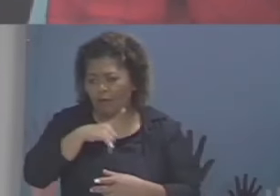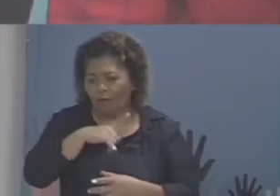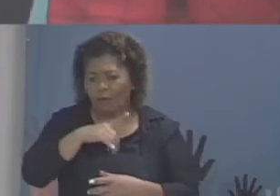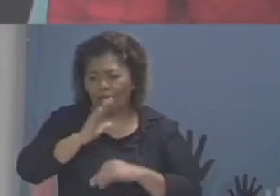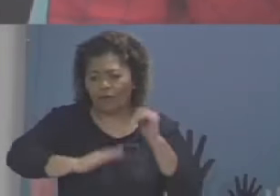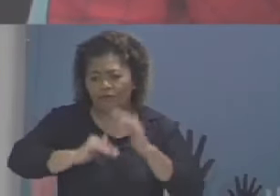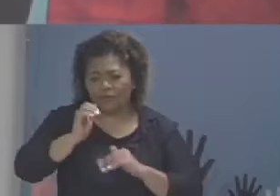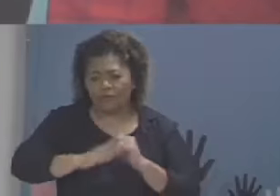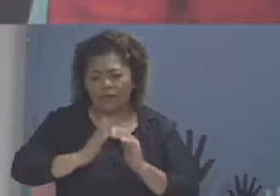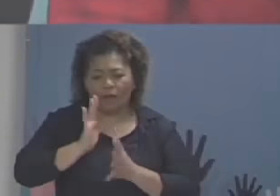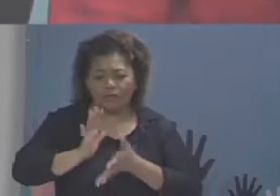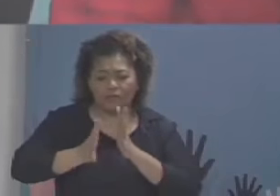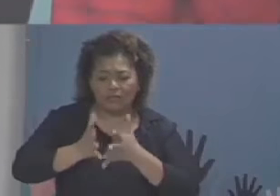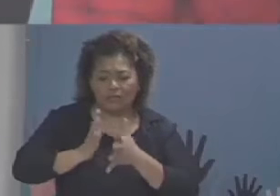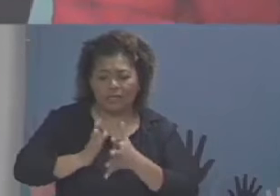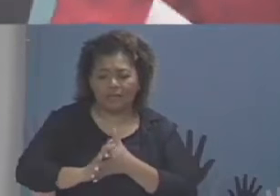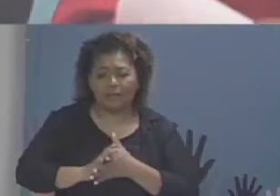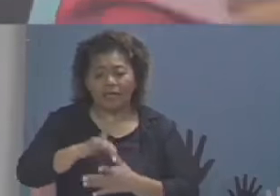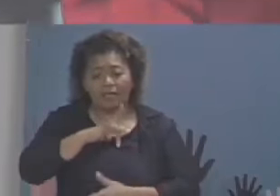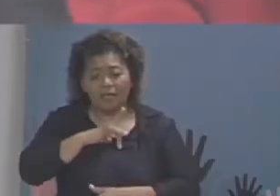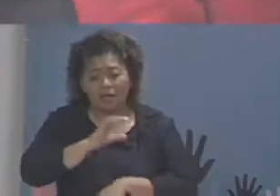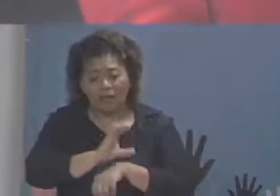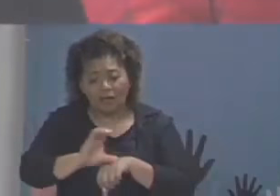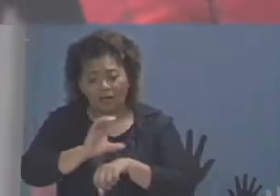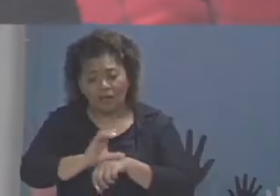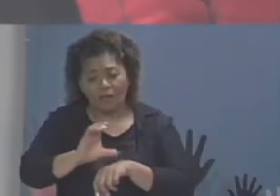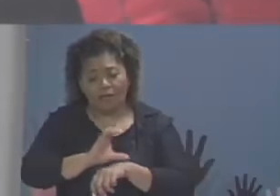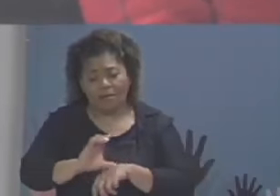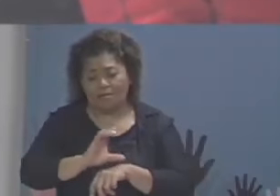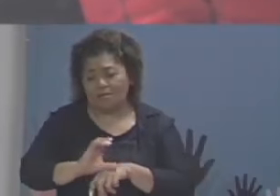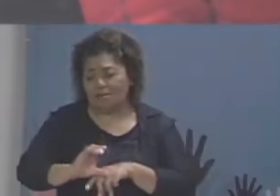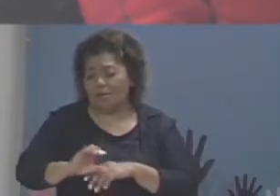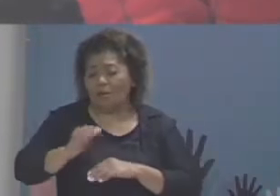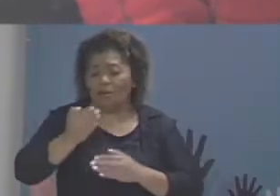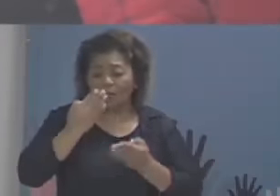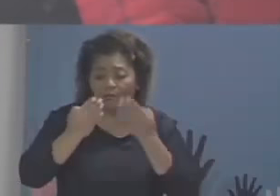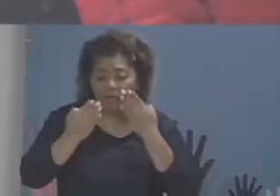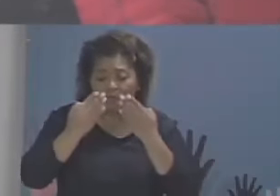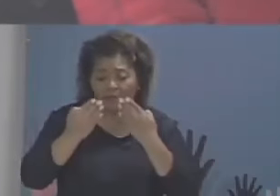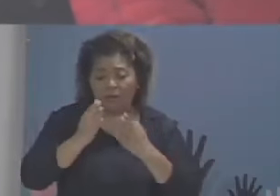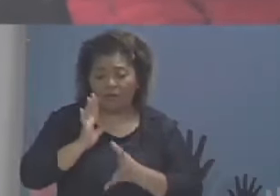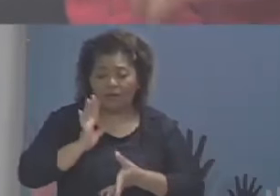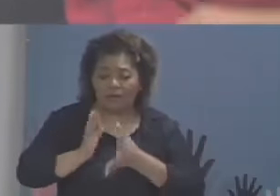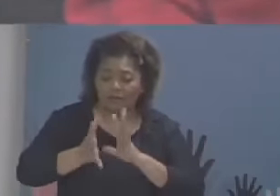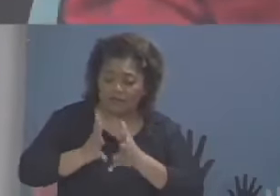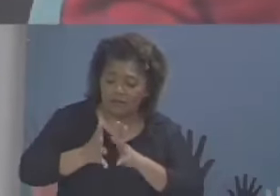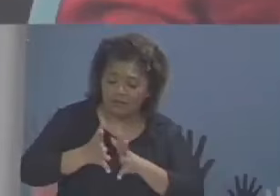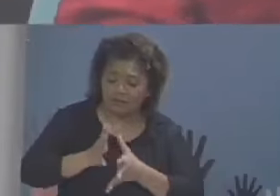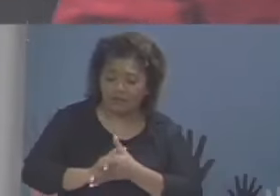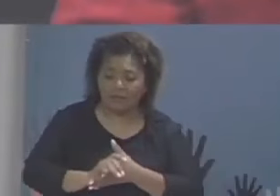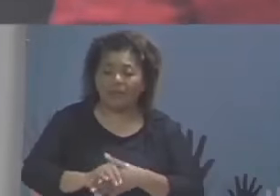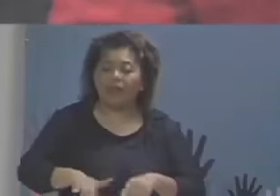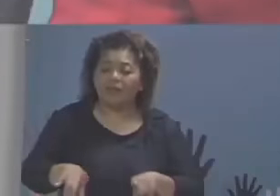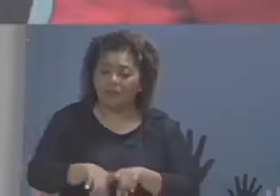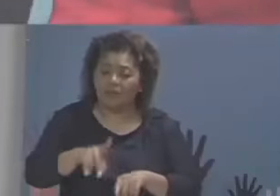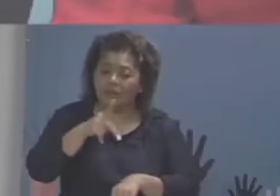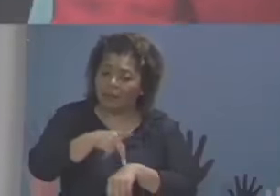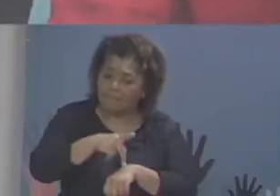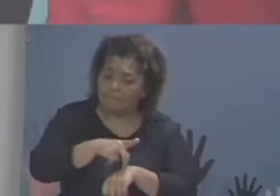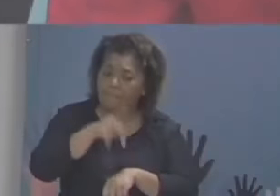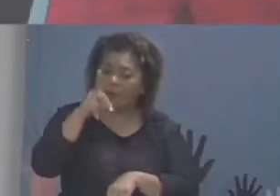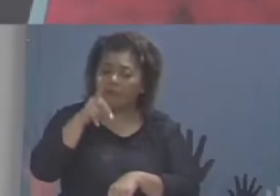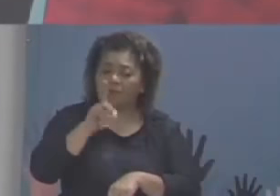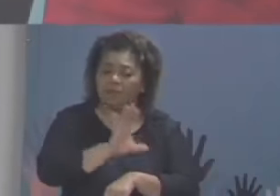ter alguém com formação bilíngue para fazer essa formação. Isso acontece também nos cursos de pós-graduação,